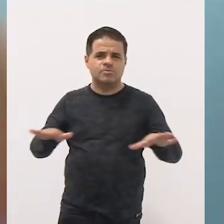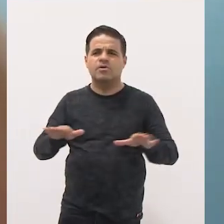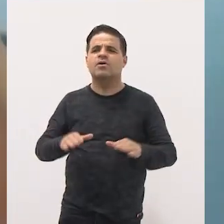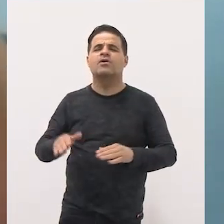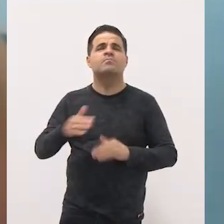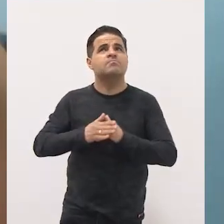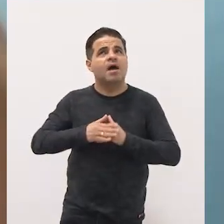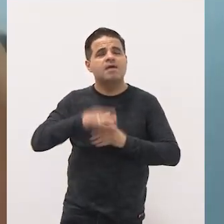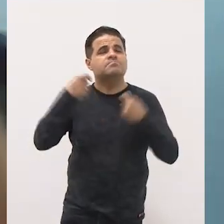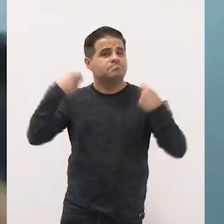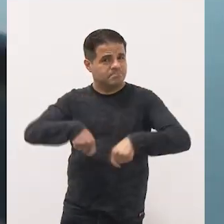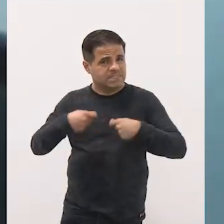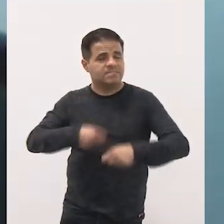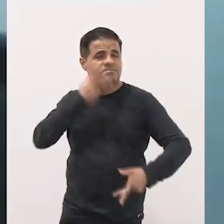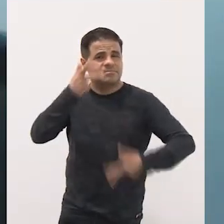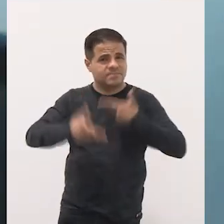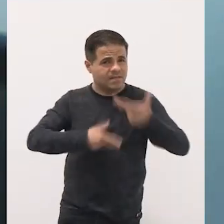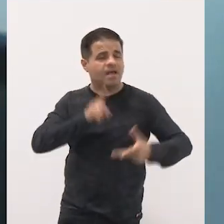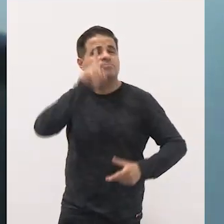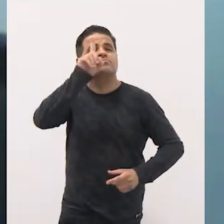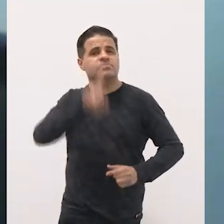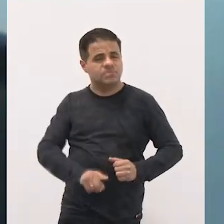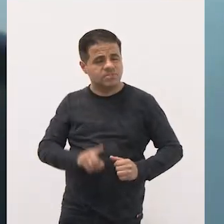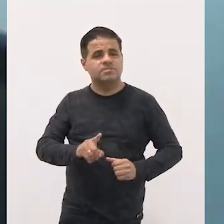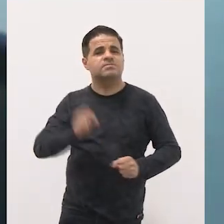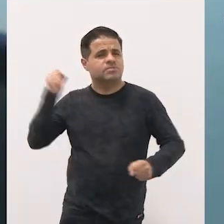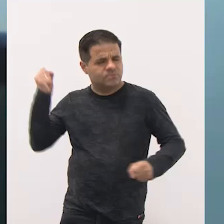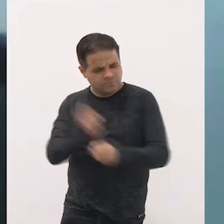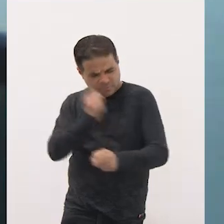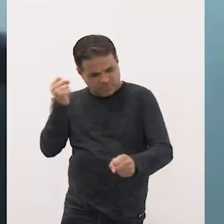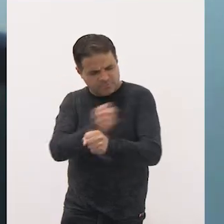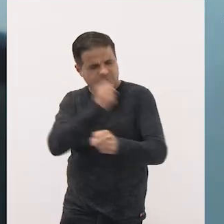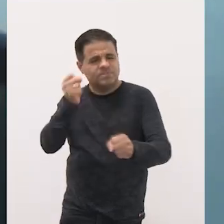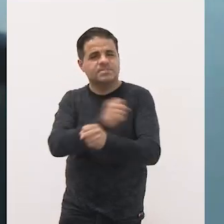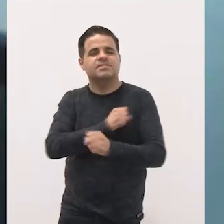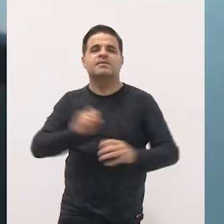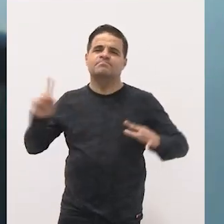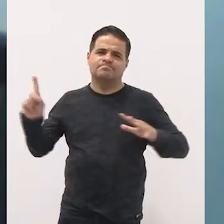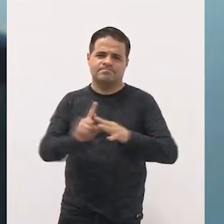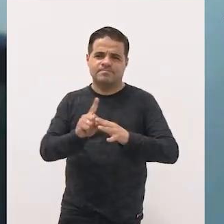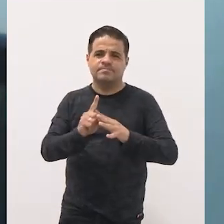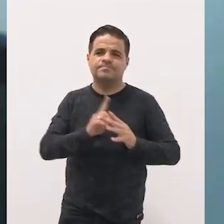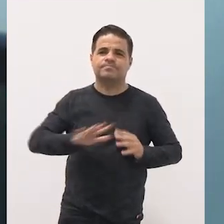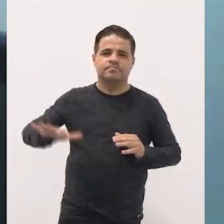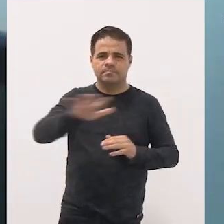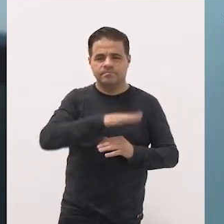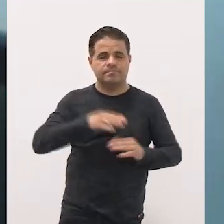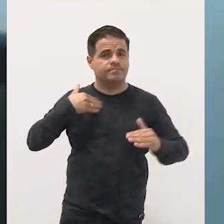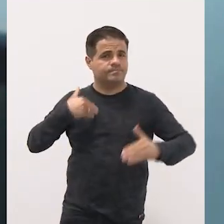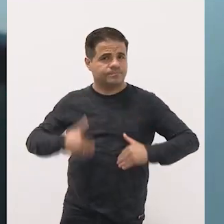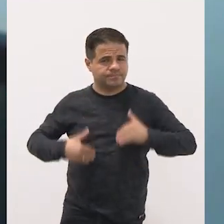a gente precisa de falar é do direito, dessa construção da cidadania, onde os